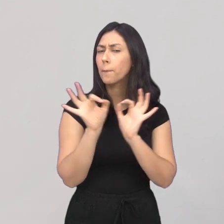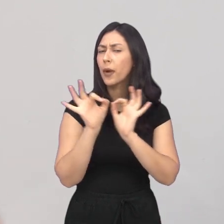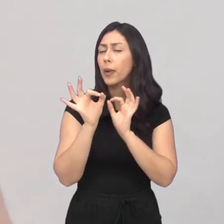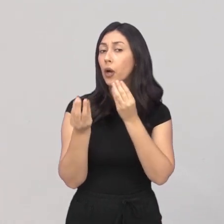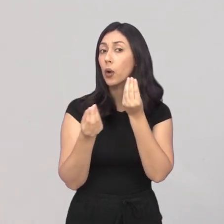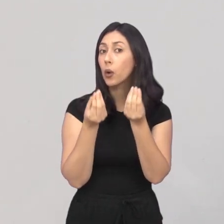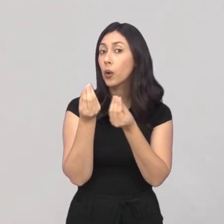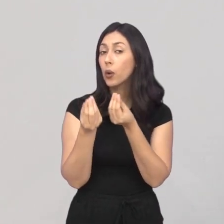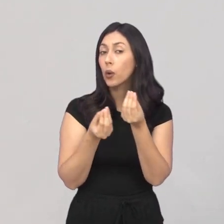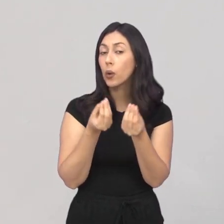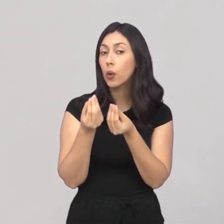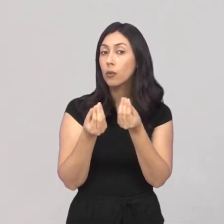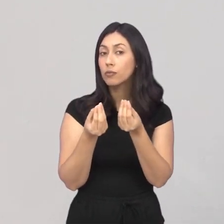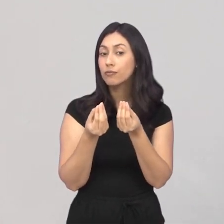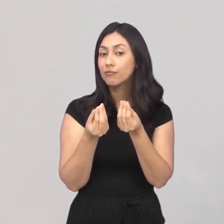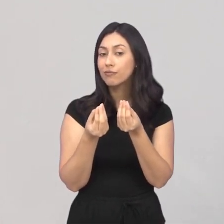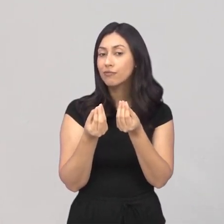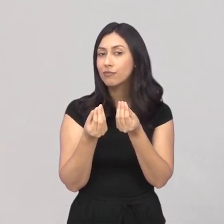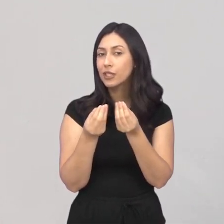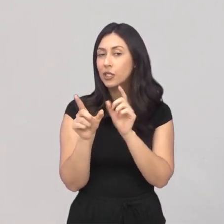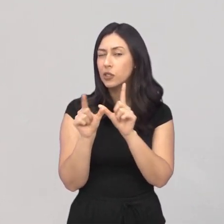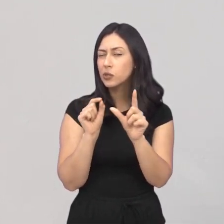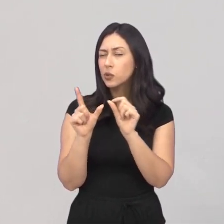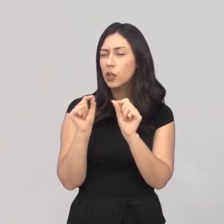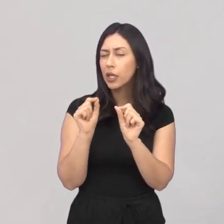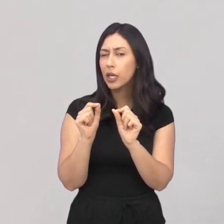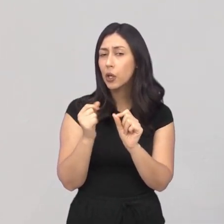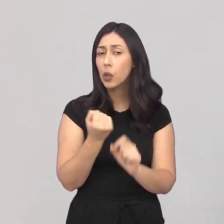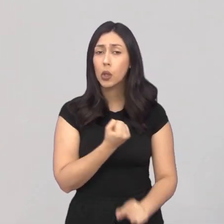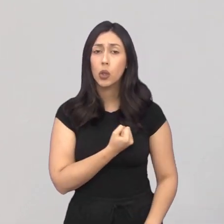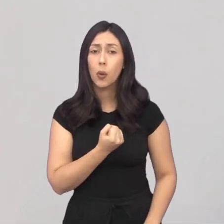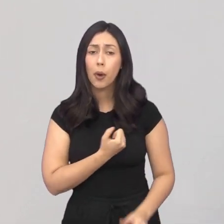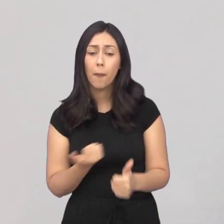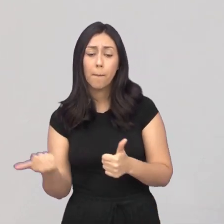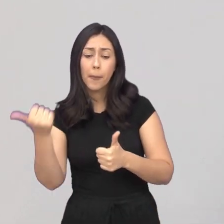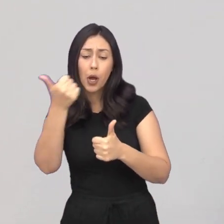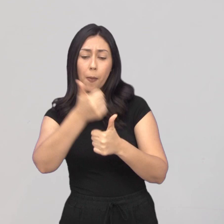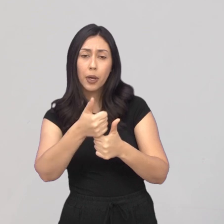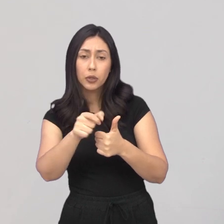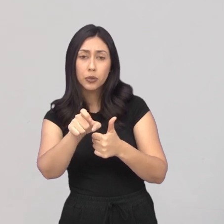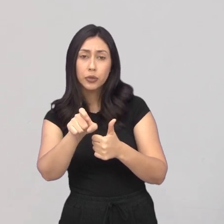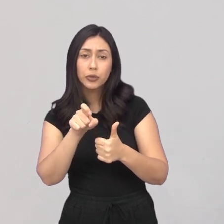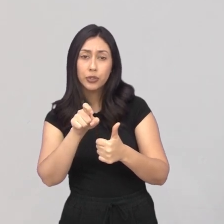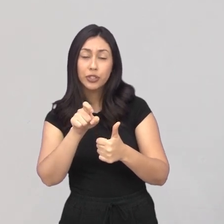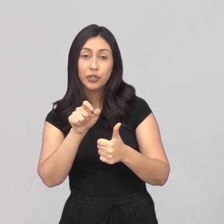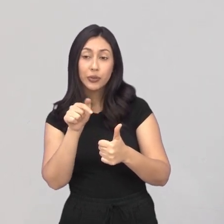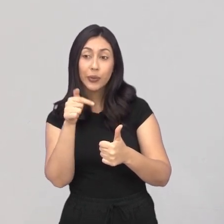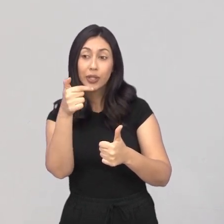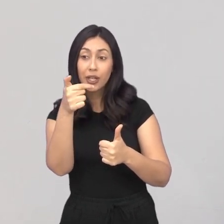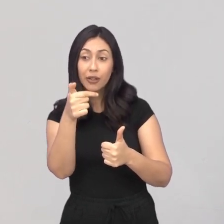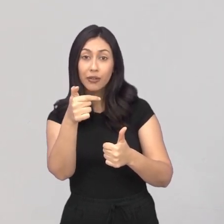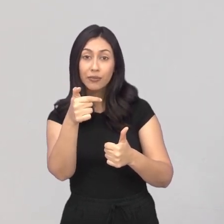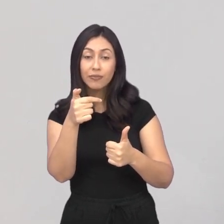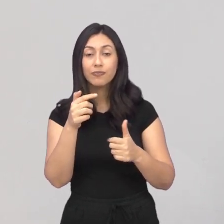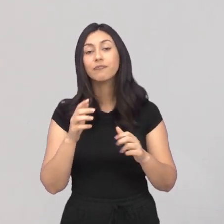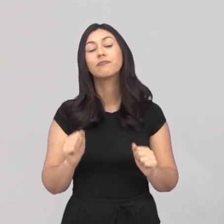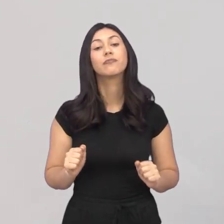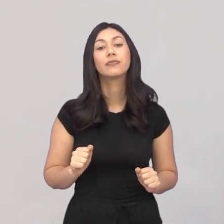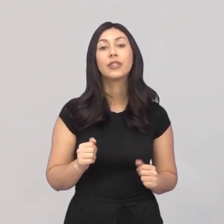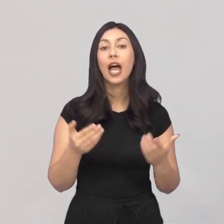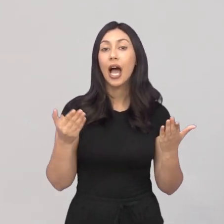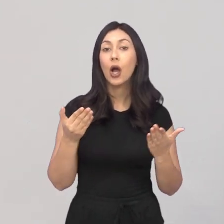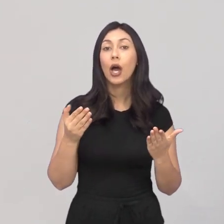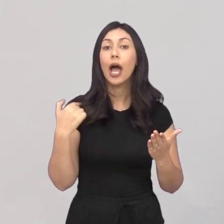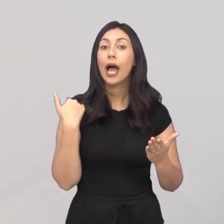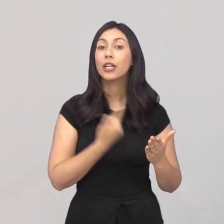é a gente atribuir alguns valores de x e ver quanto que fica o y. Vamos então fazer uma tabelinha para ajudar a